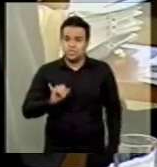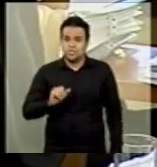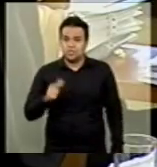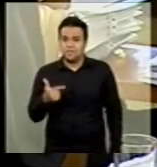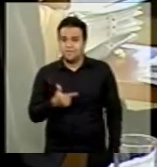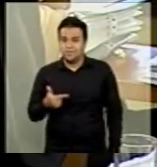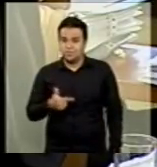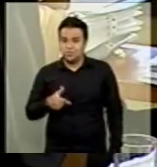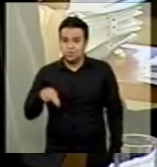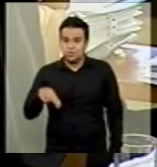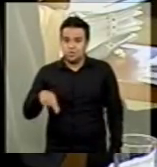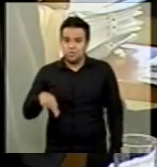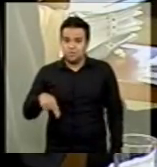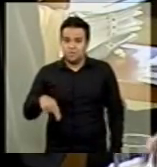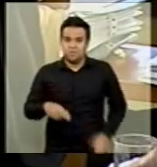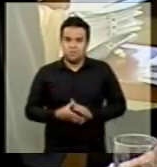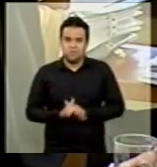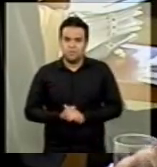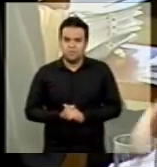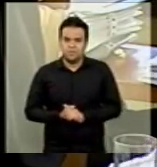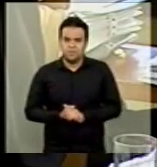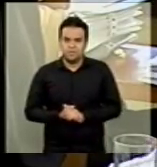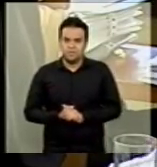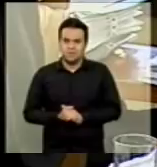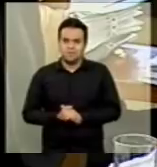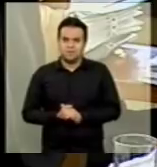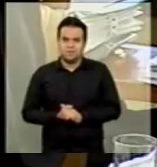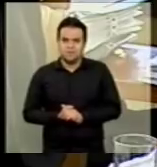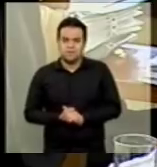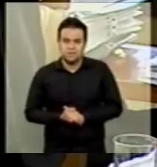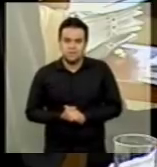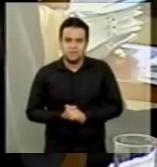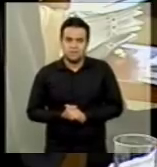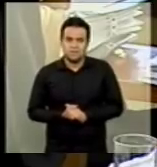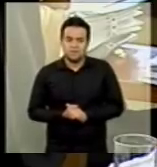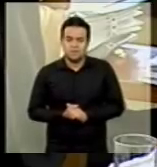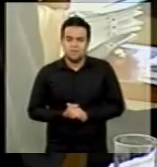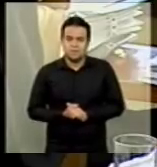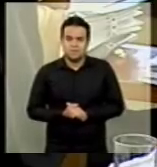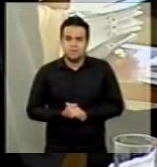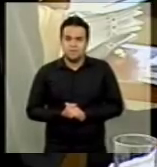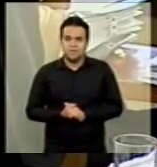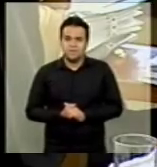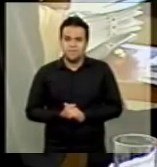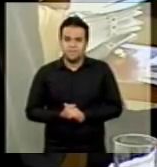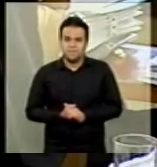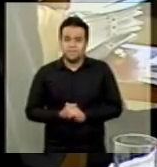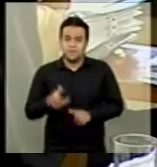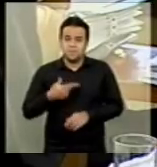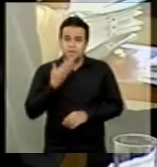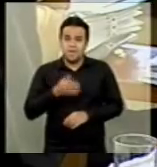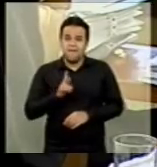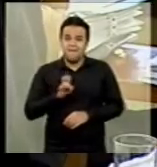de novembro. Para reiteração de pedido de